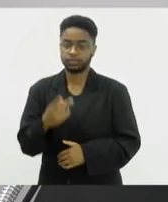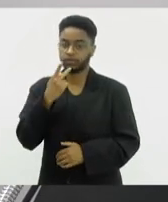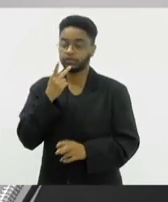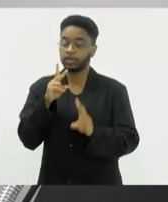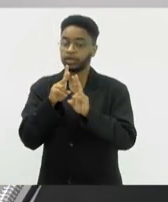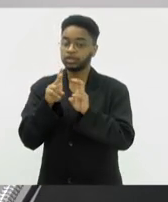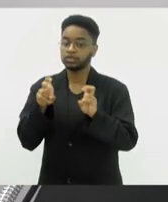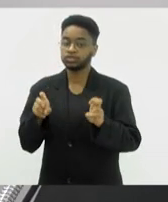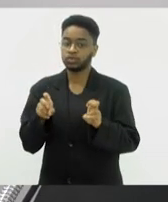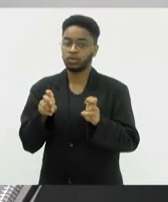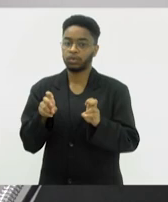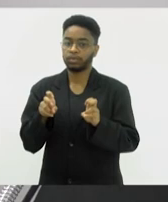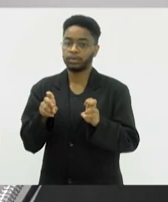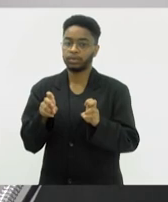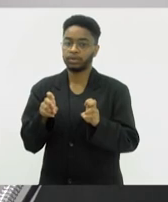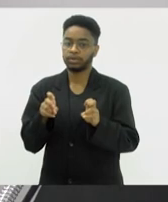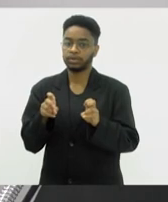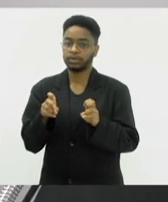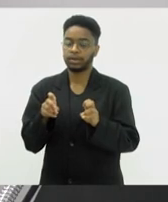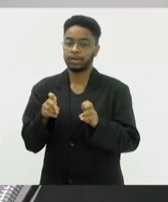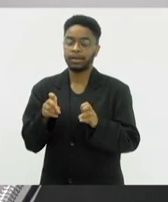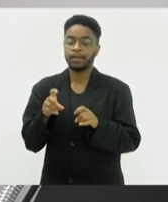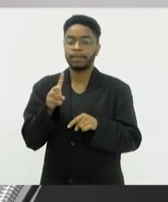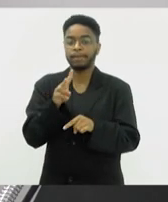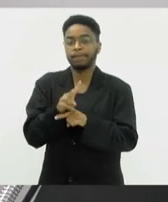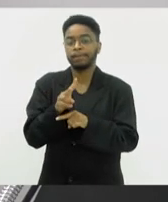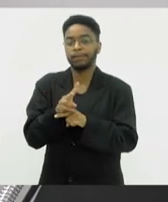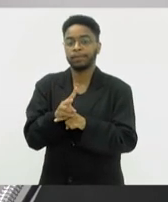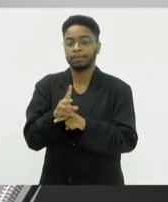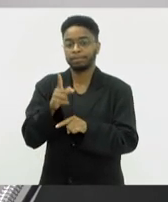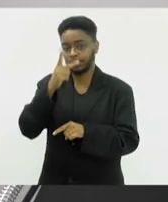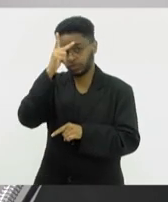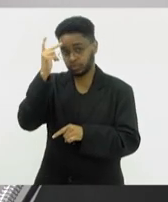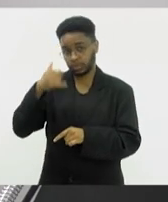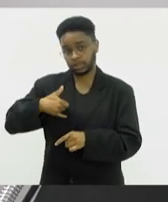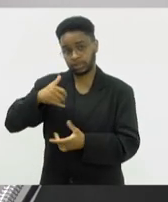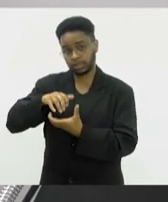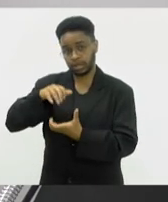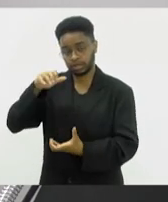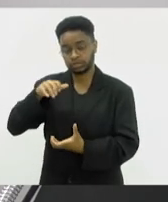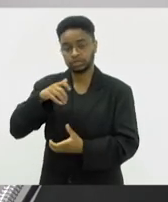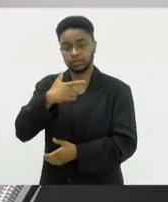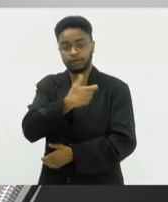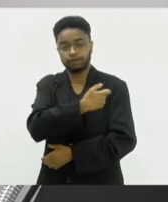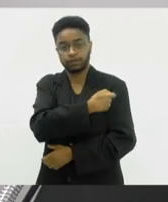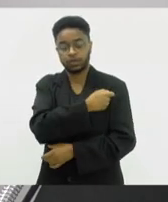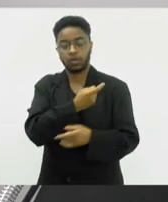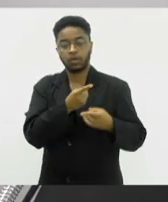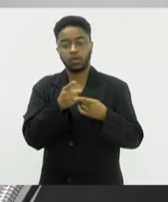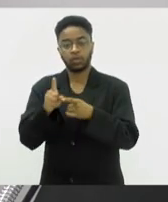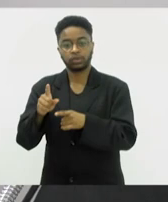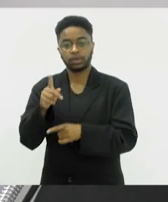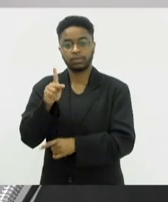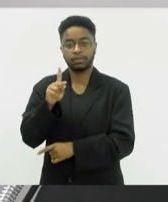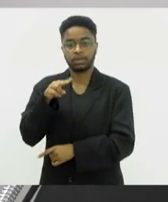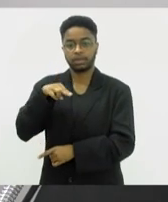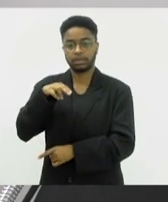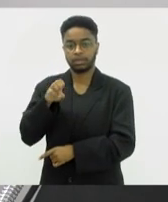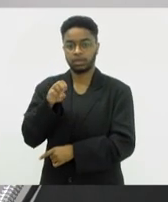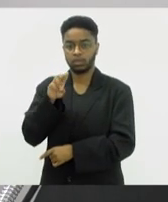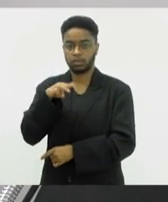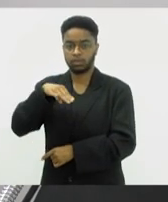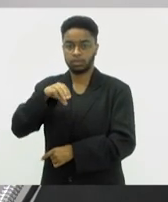a imunização de idosos com a vacina contra a pneumonia na rede pública de saúde do Estado do Rio de Janeiro.